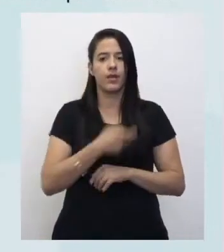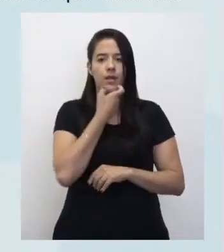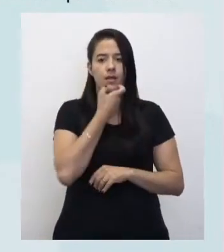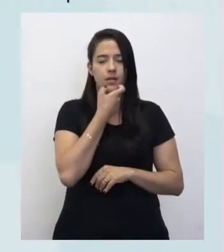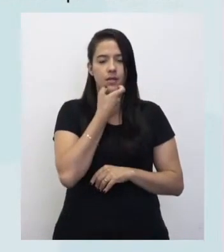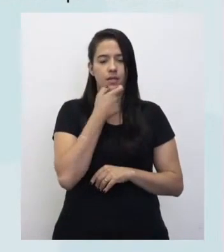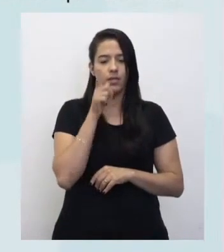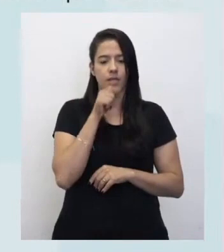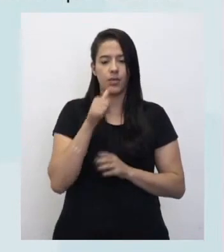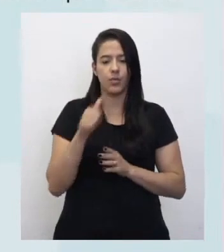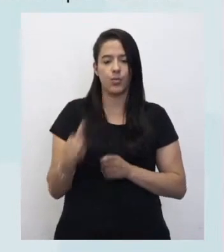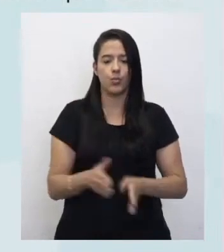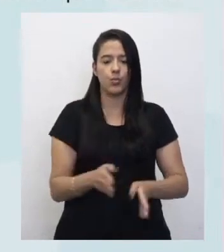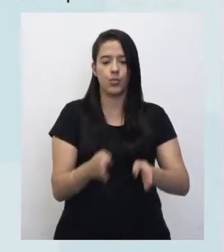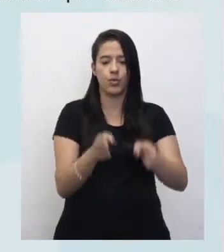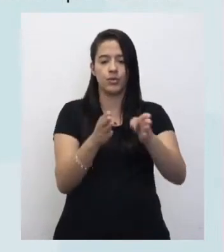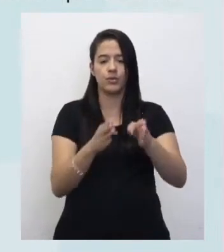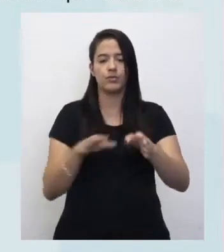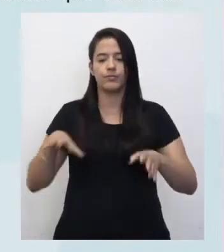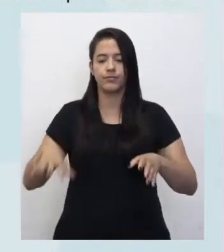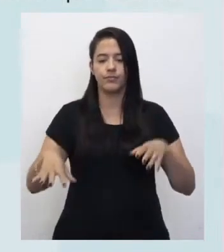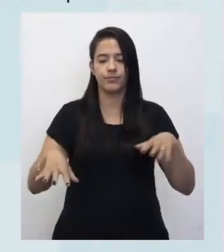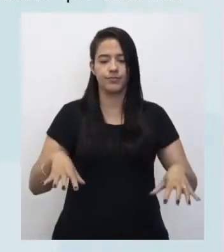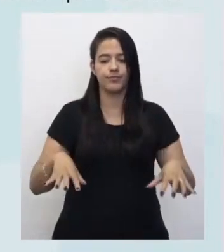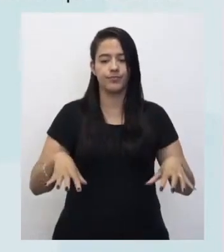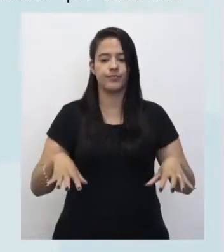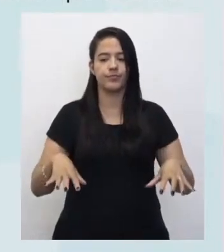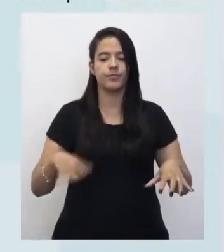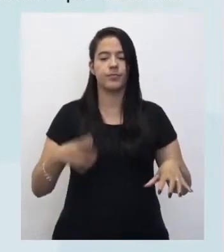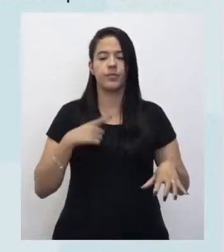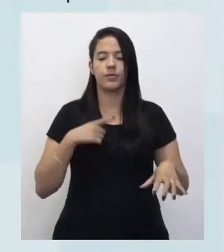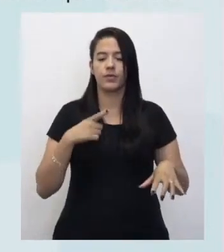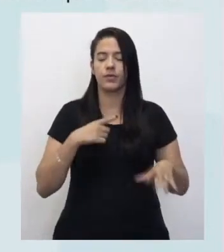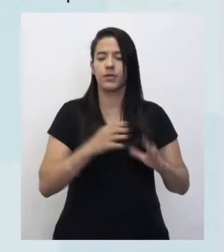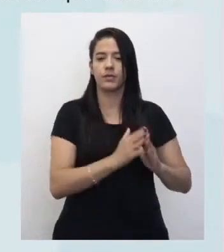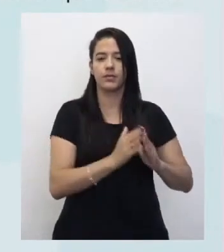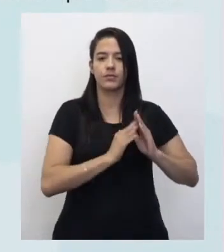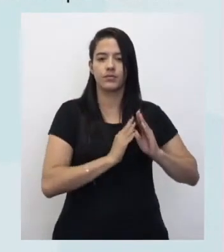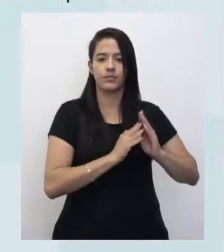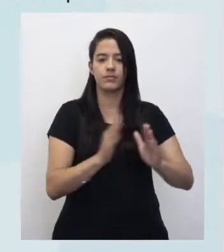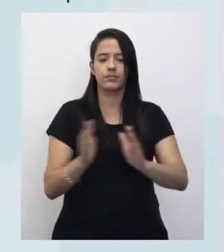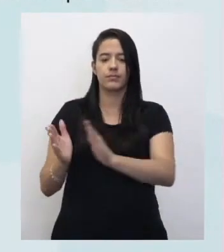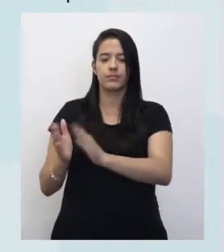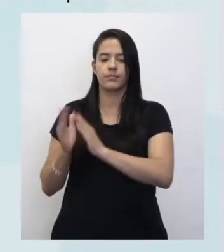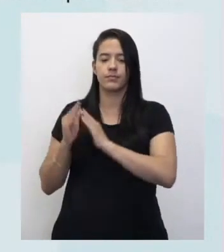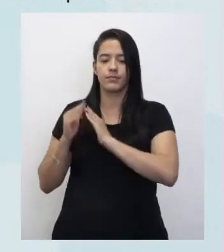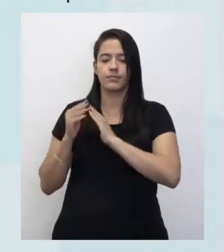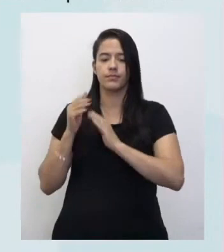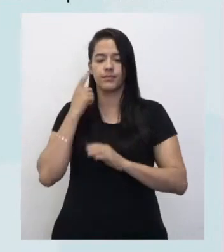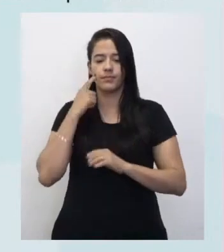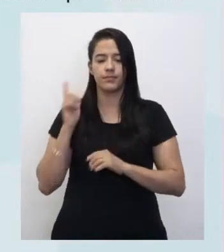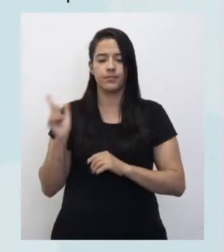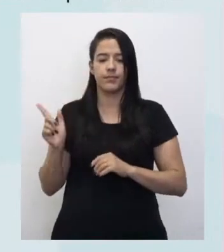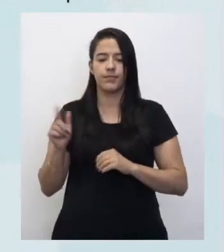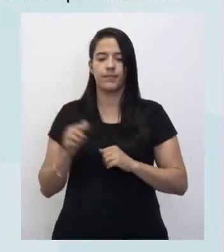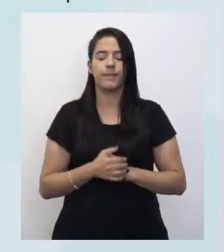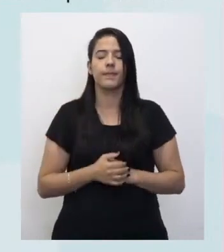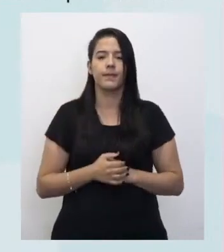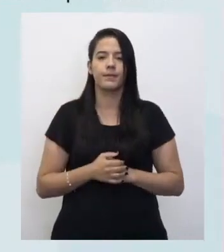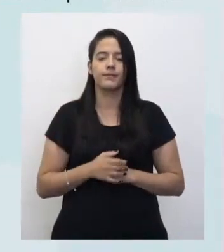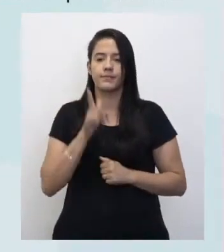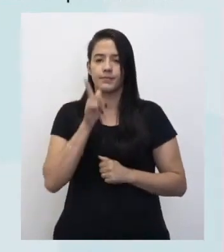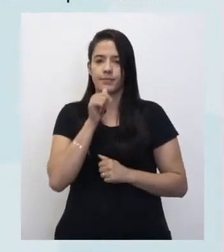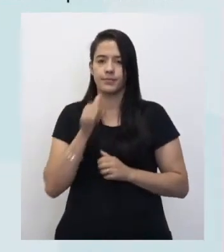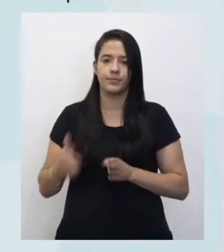um rio aí no meio, aí a gente tem ali aquela concentração, né, de casas, que é essa imagem mais carregada aí, nas margens do